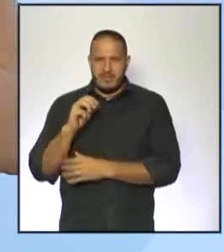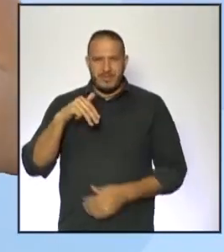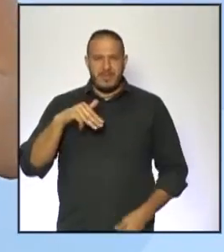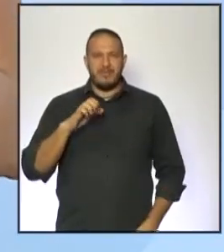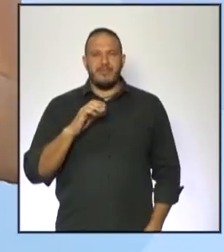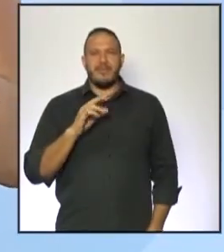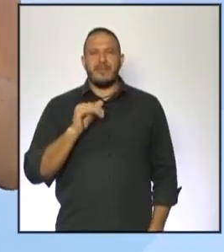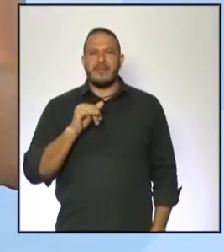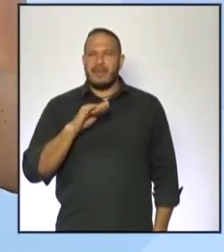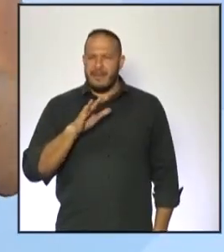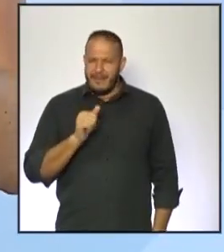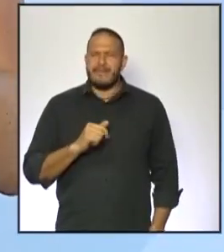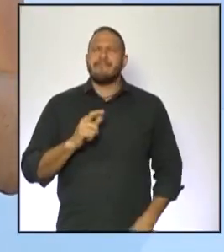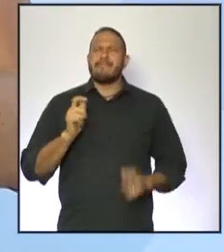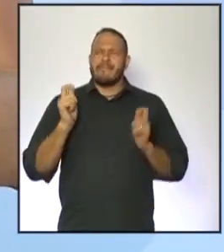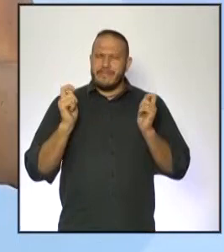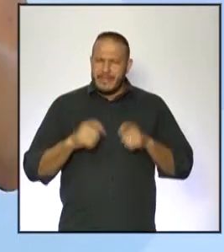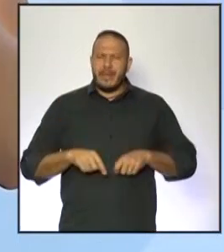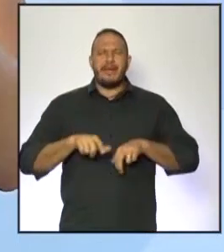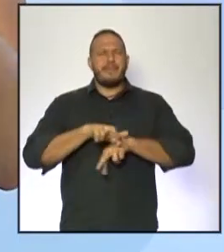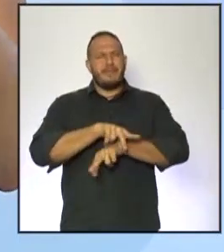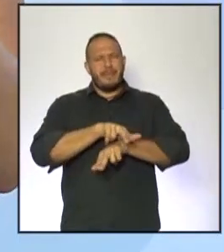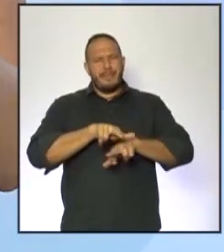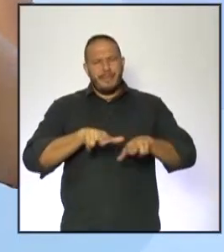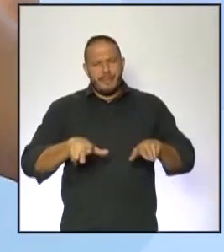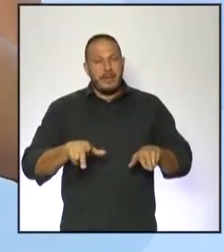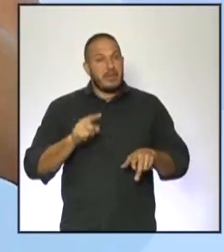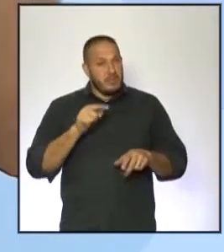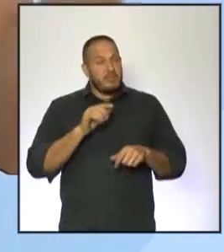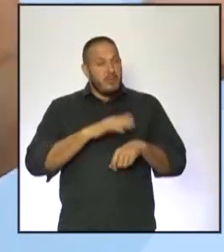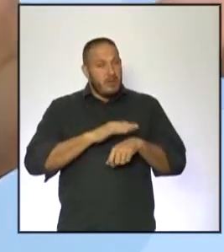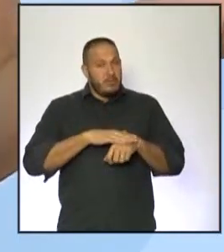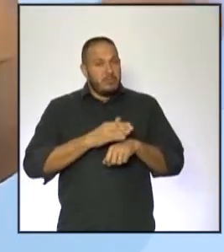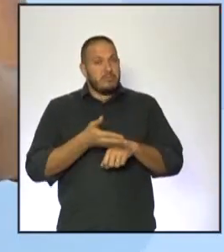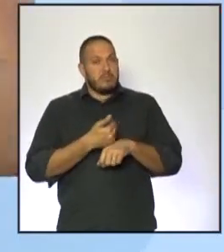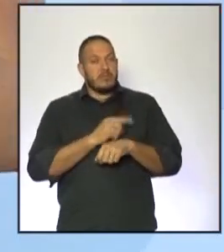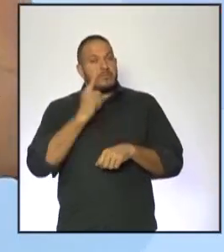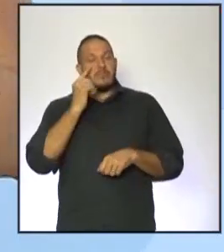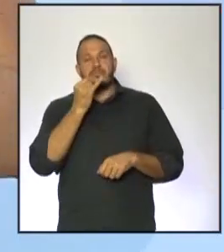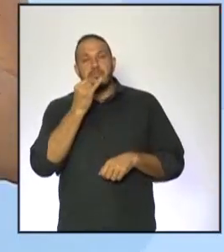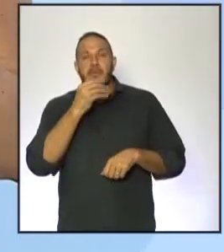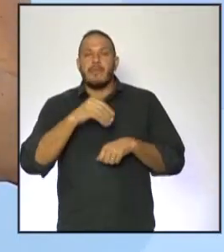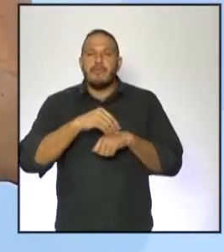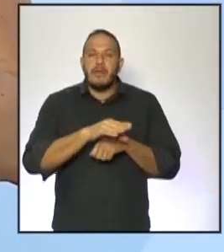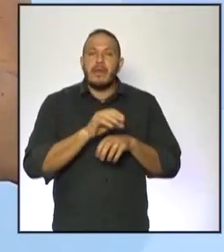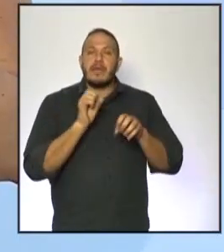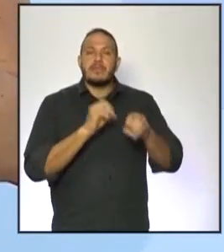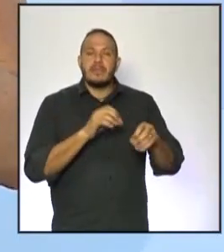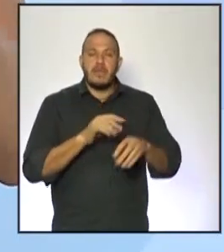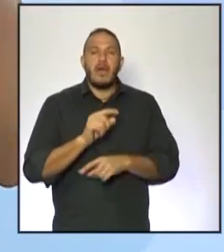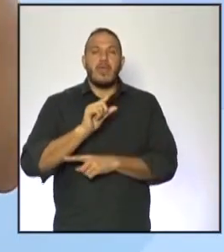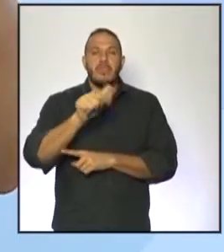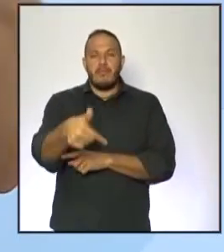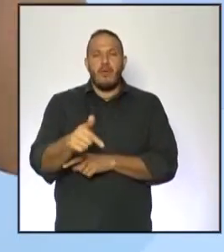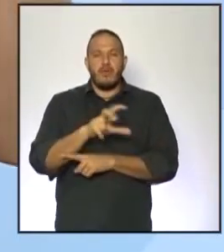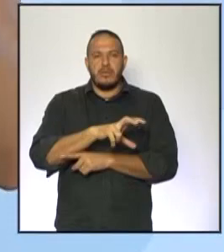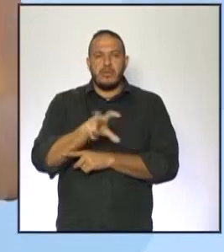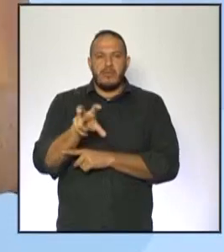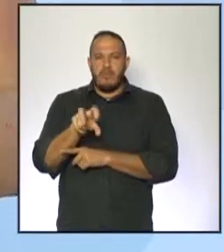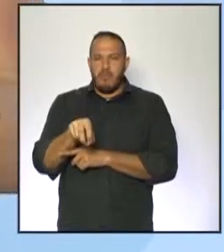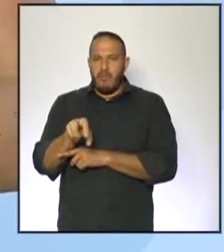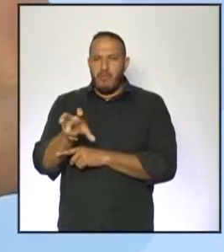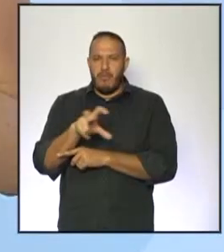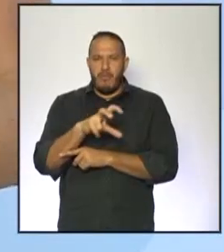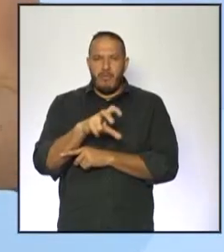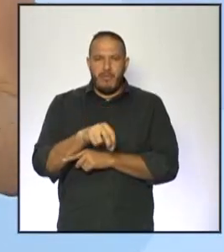de propósitos e elas podem ser uma precursora, por exemplo, para o ensino de robótica, que mais para frente nós